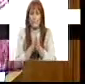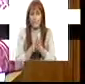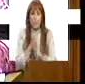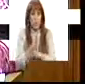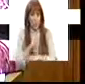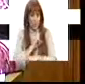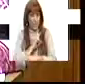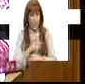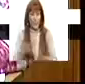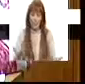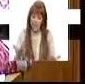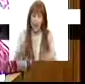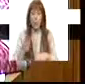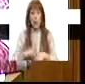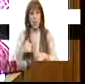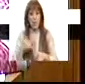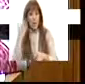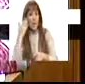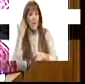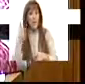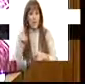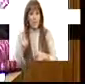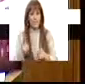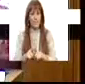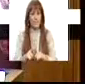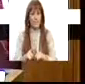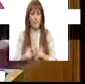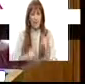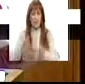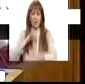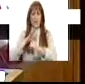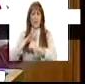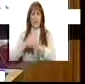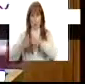do setor privado. E por isso nós consideramos que recuar